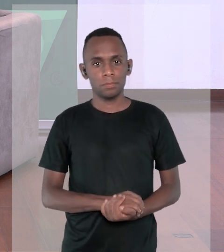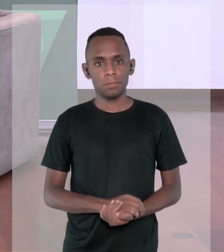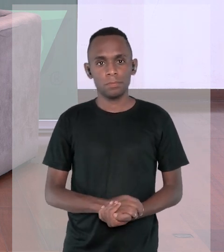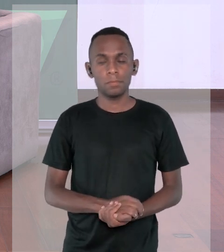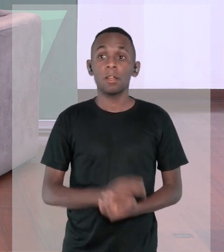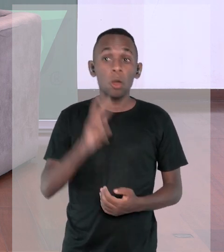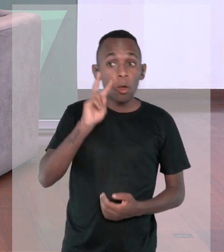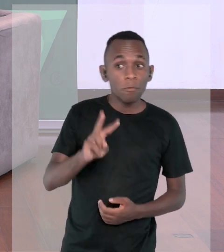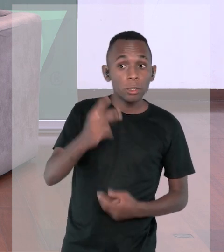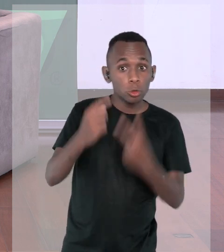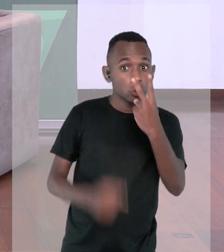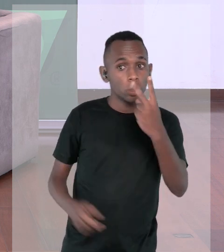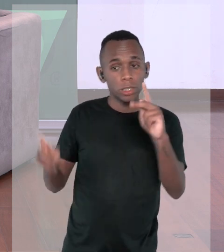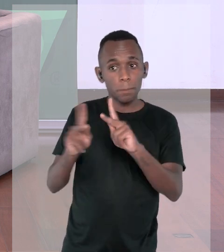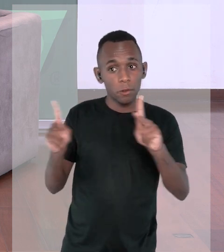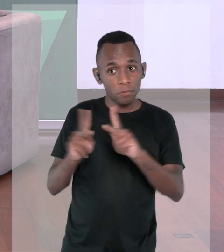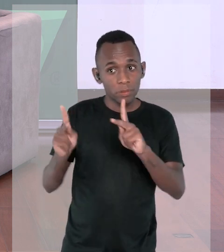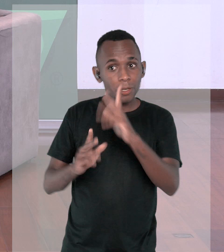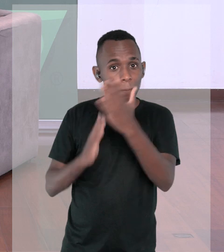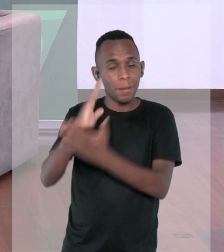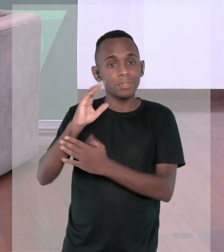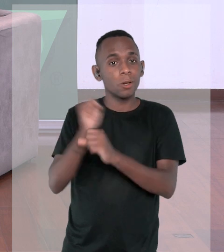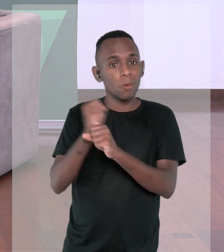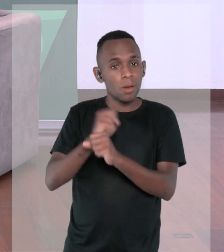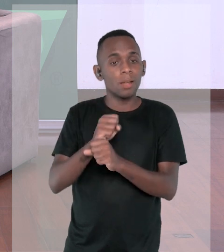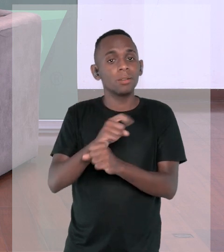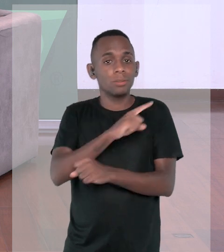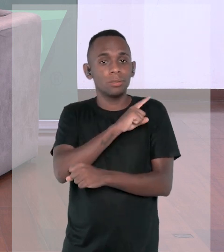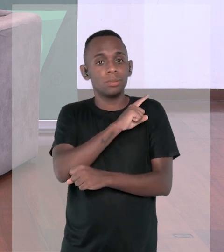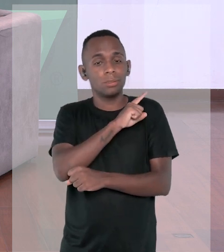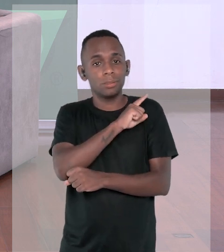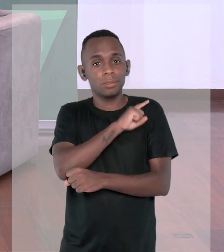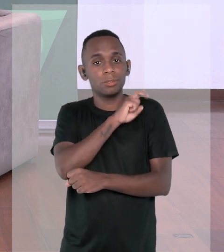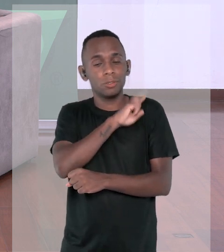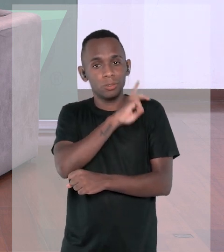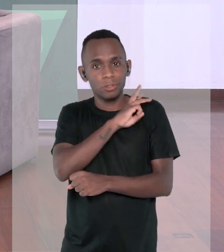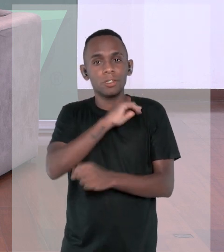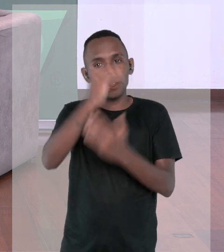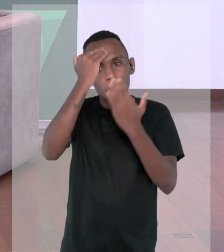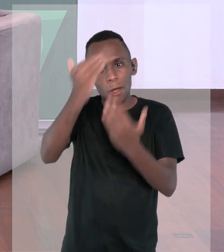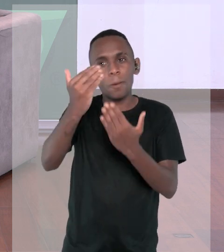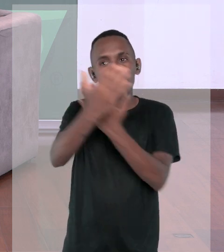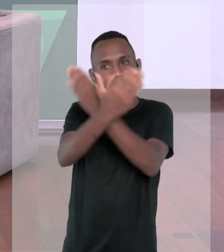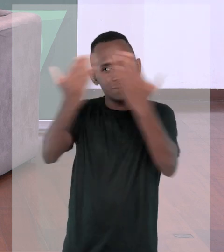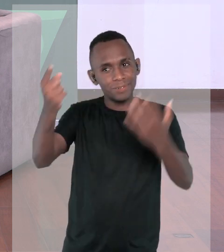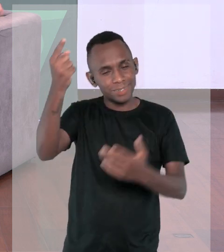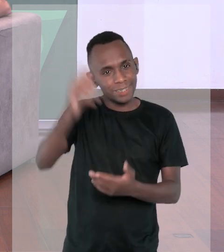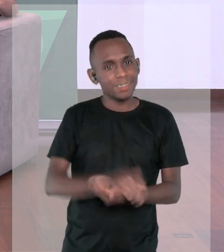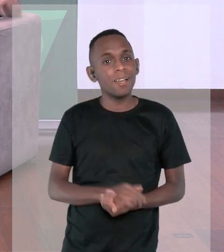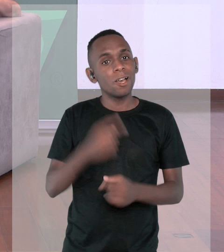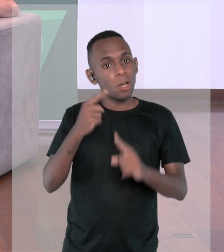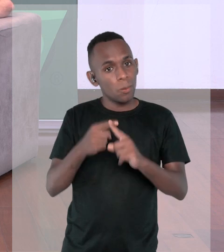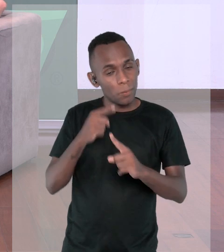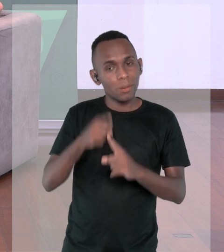Eu estou vendo duas professoras que me passaram de ano aqui no ensino médio. Gostaria de publicamente agradecer a vocês, porque